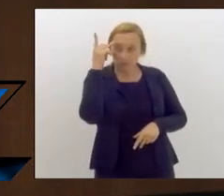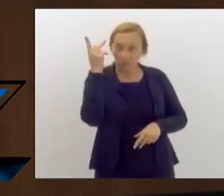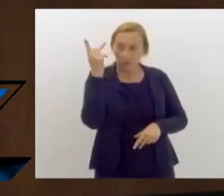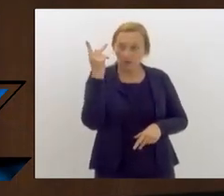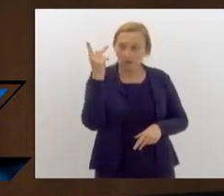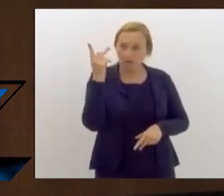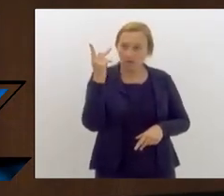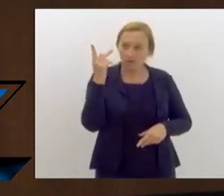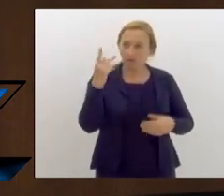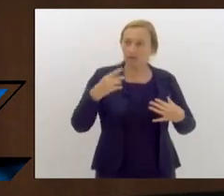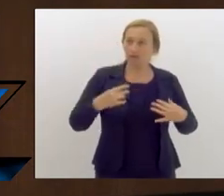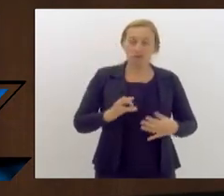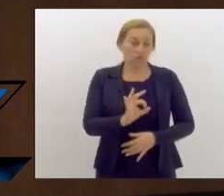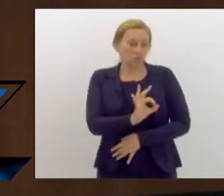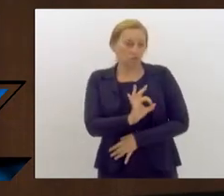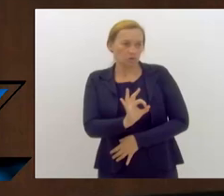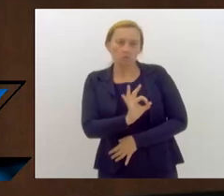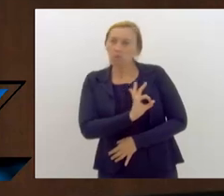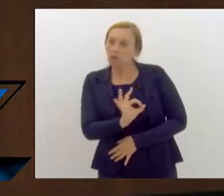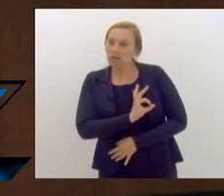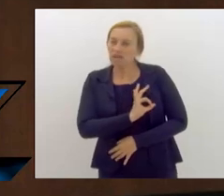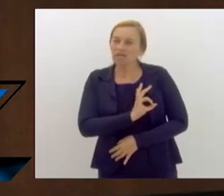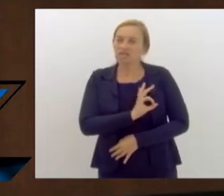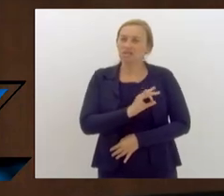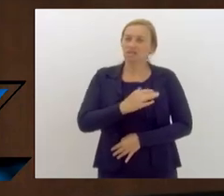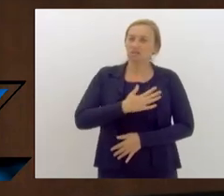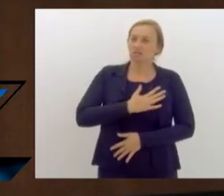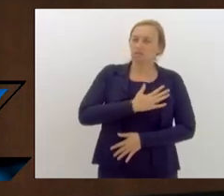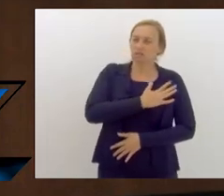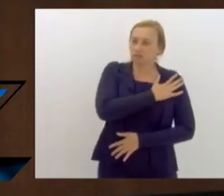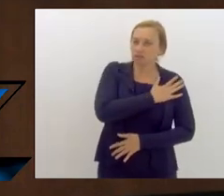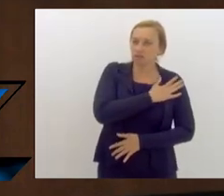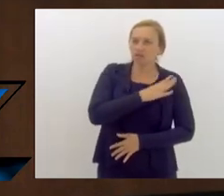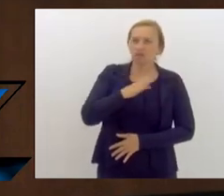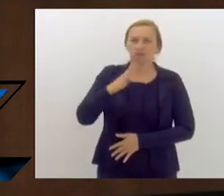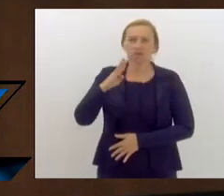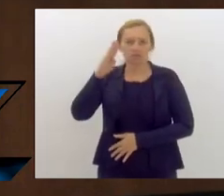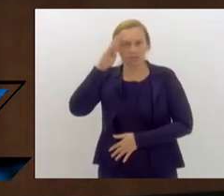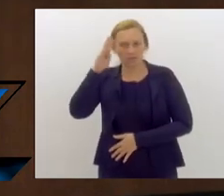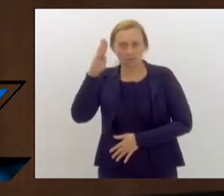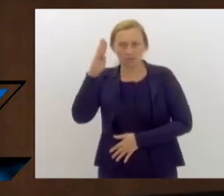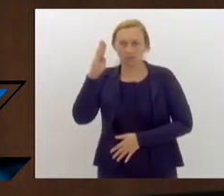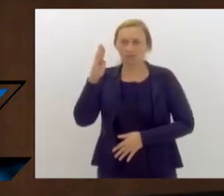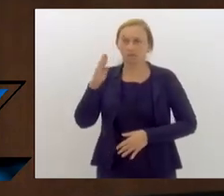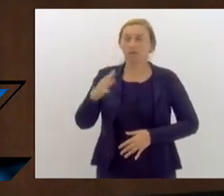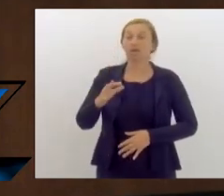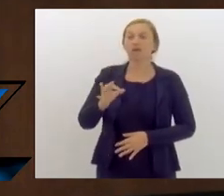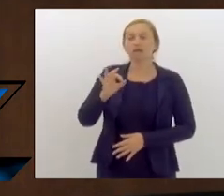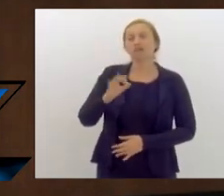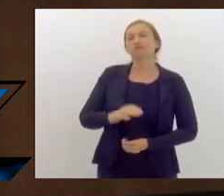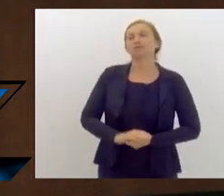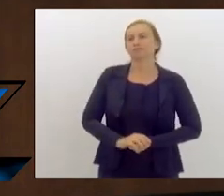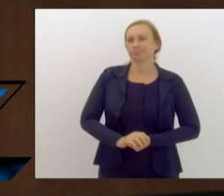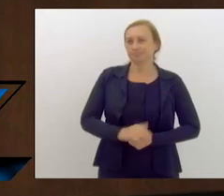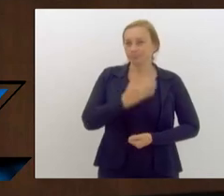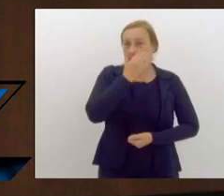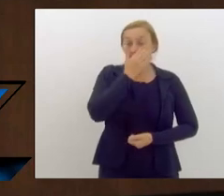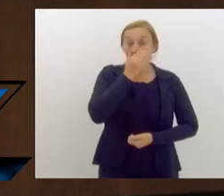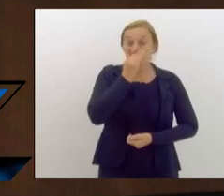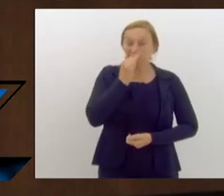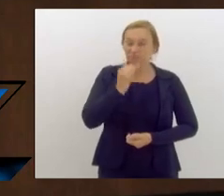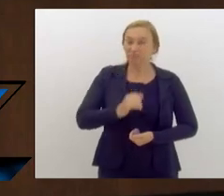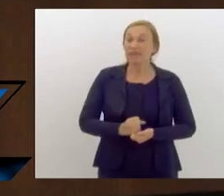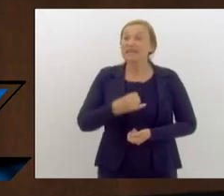seja do exército da marinha da Aeronáutica das guardas municipais e principalmente da Polícia Militar do Rio de Janeiro